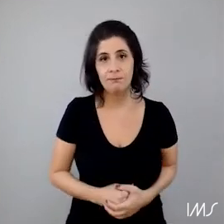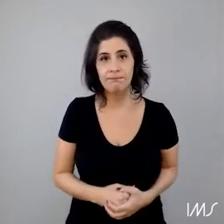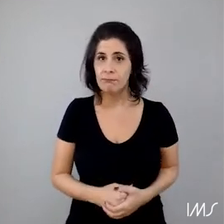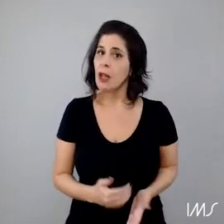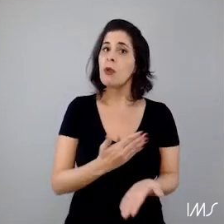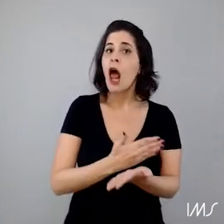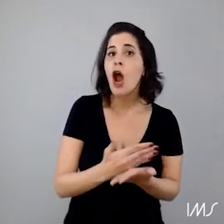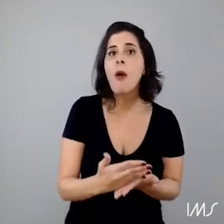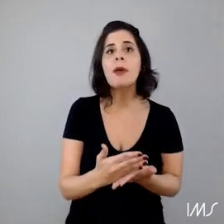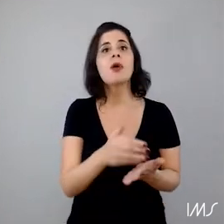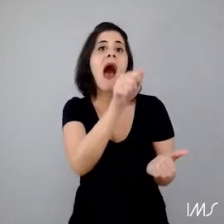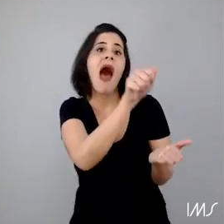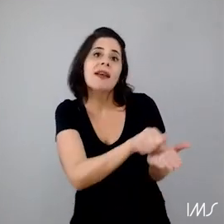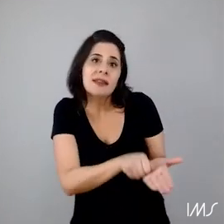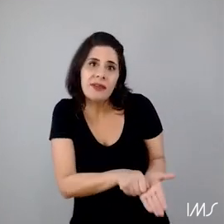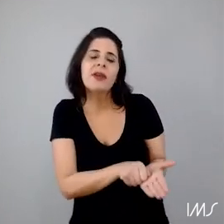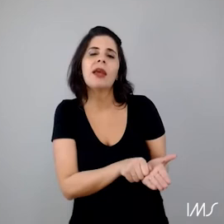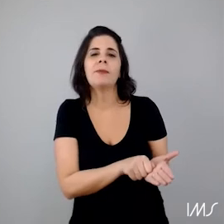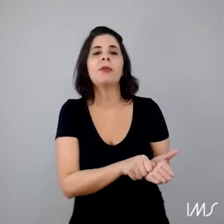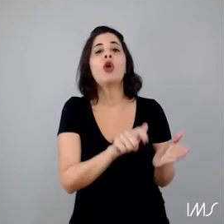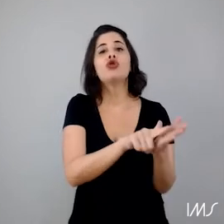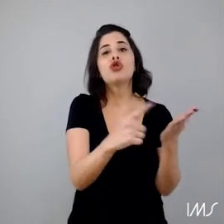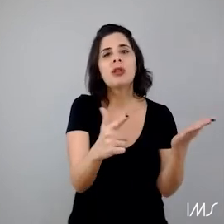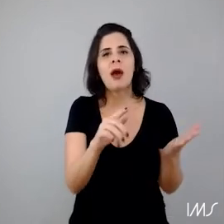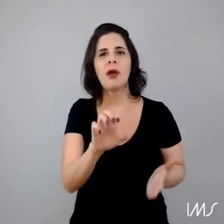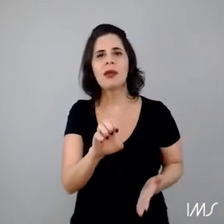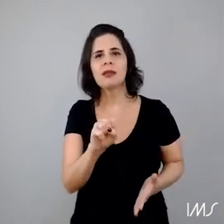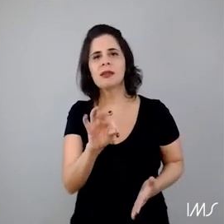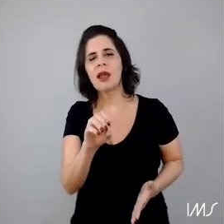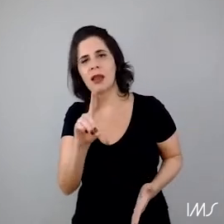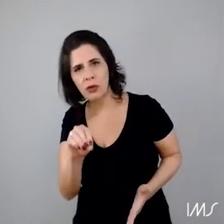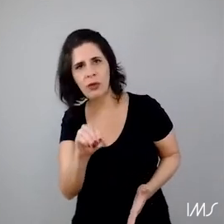de cultura do jornal Estado de São Paulo,